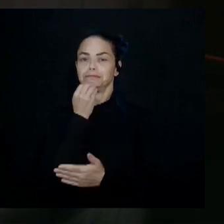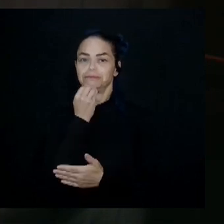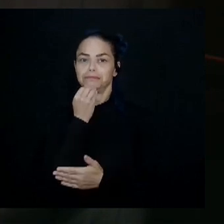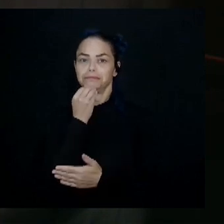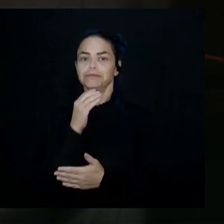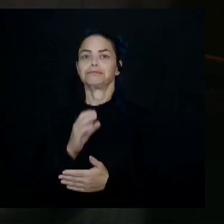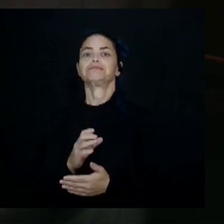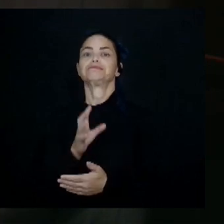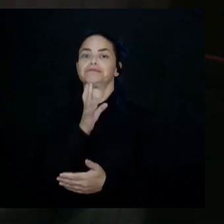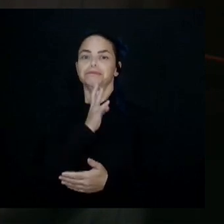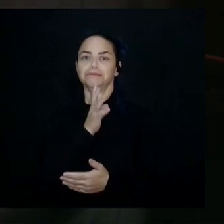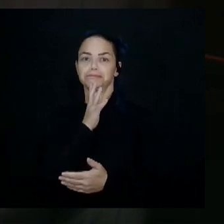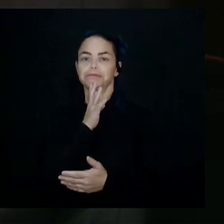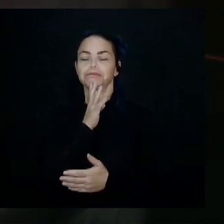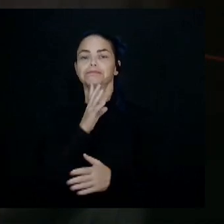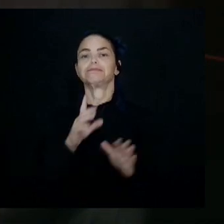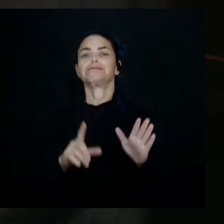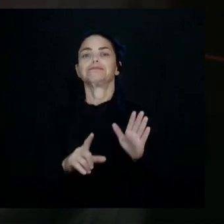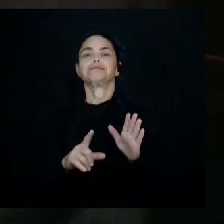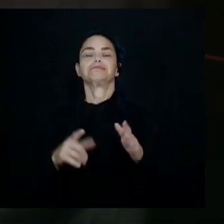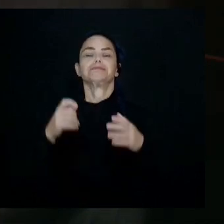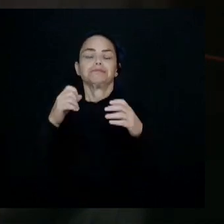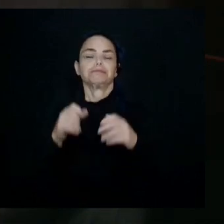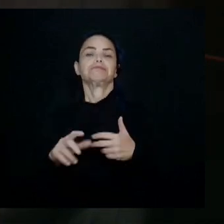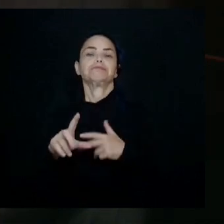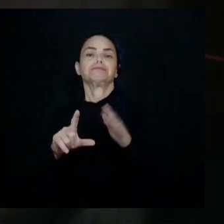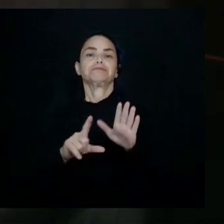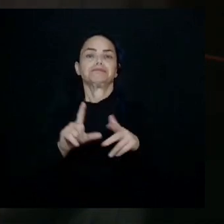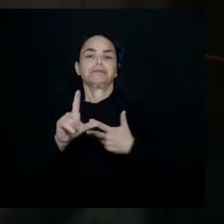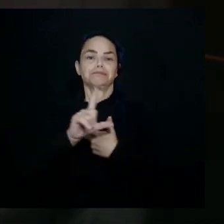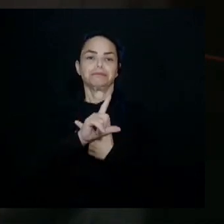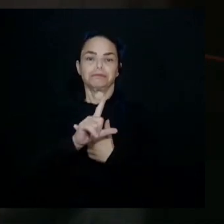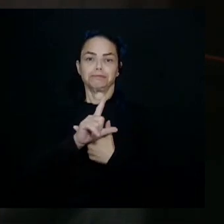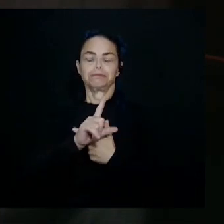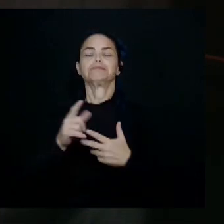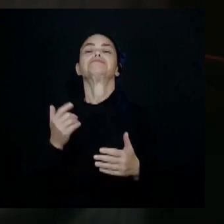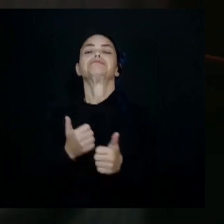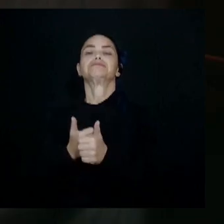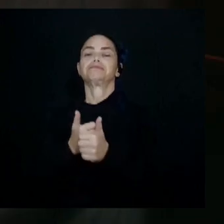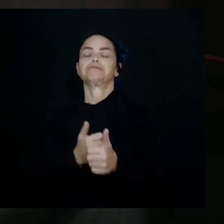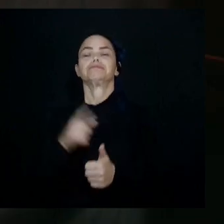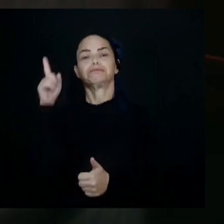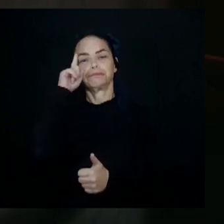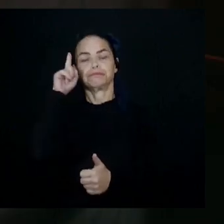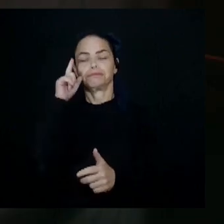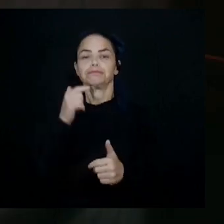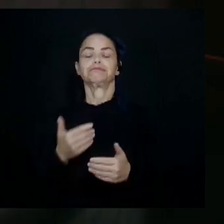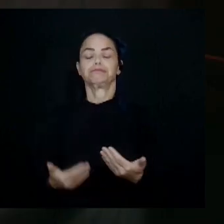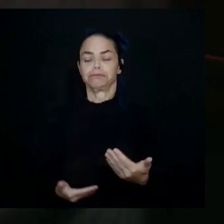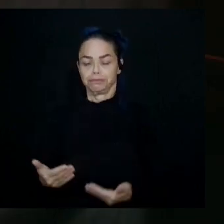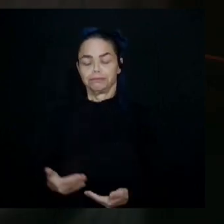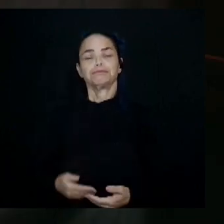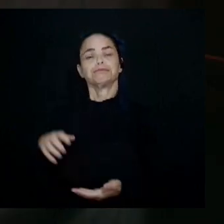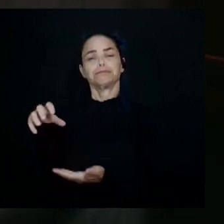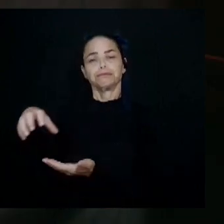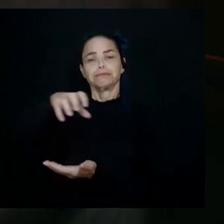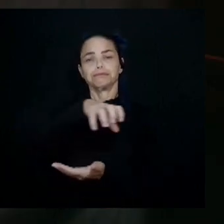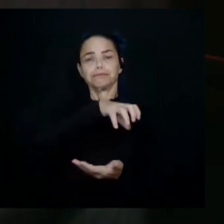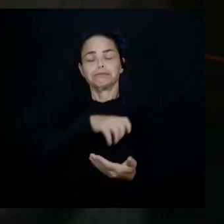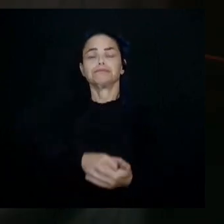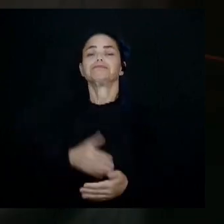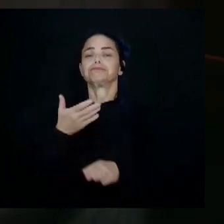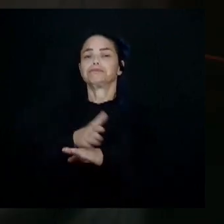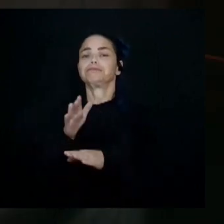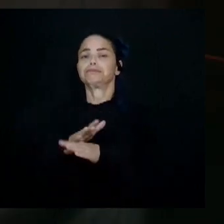Poder Legislativo e acompanhar a rotina de trabalho dos servidores em diferentes áreas. Os participantes vão